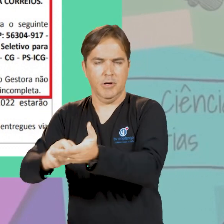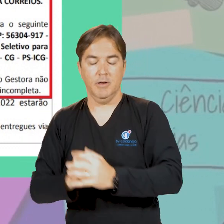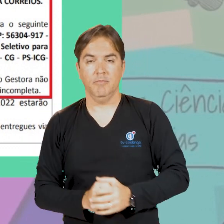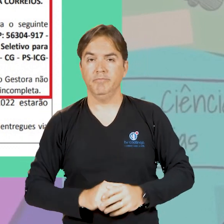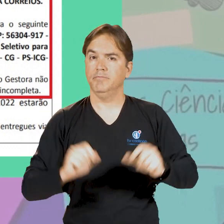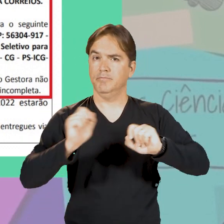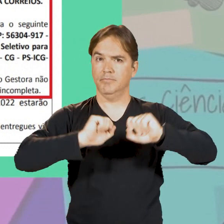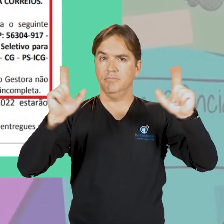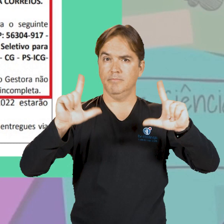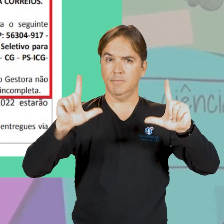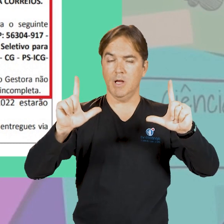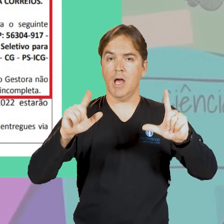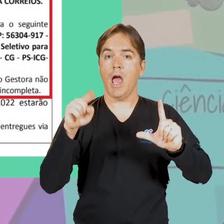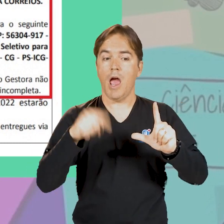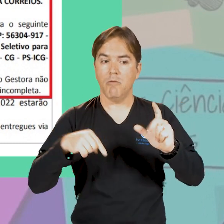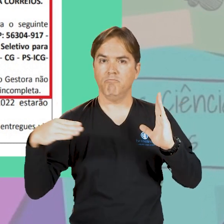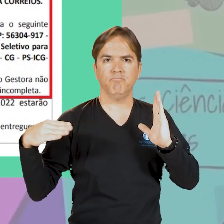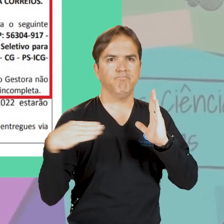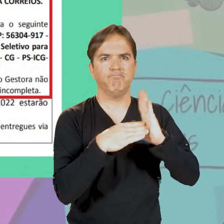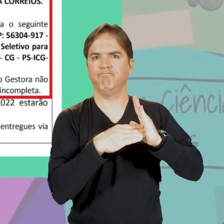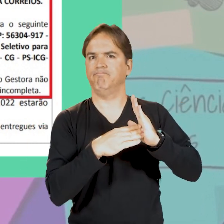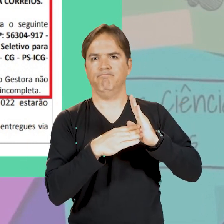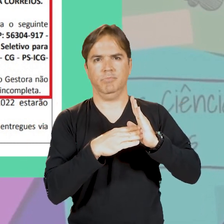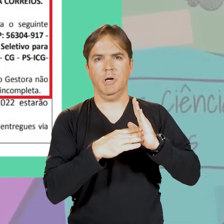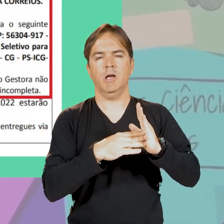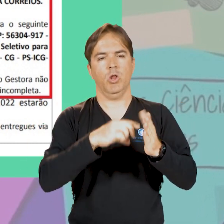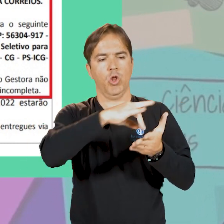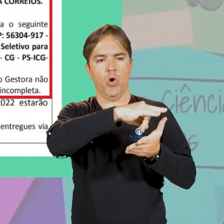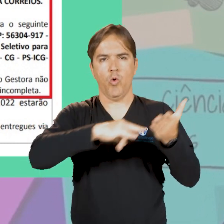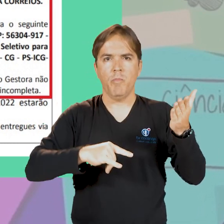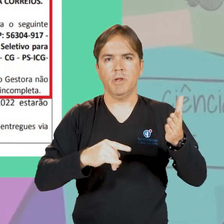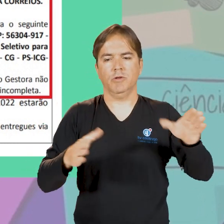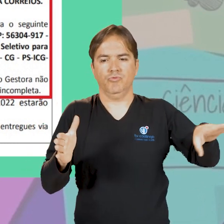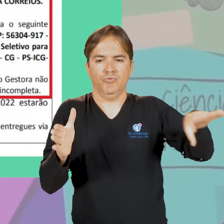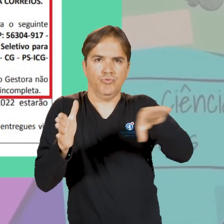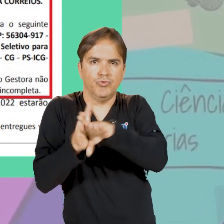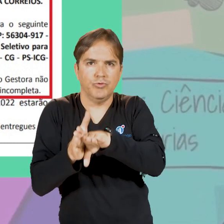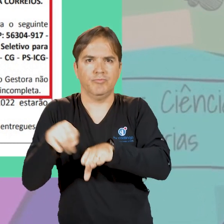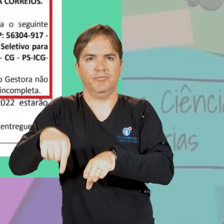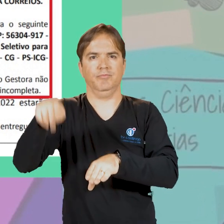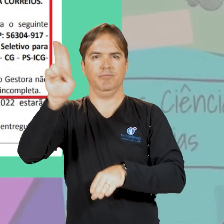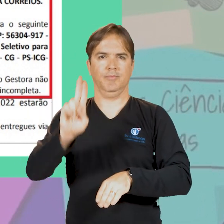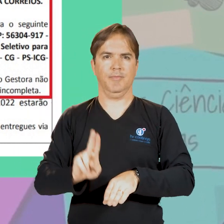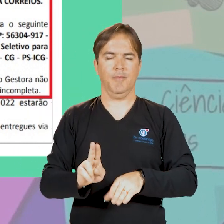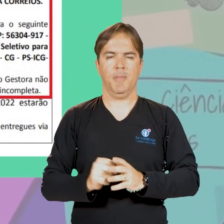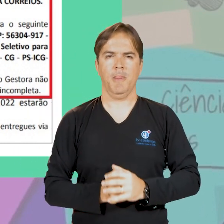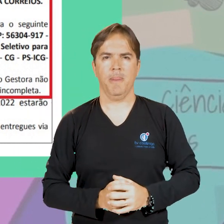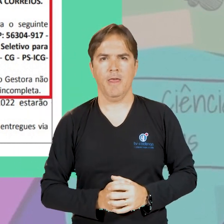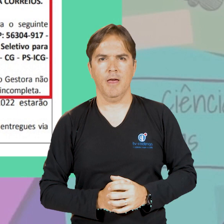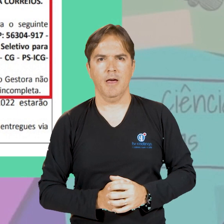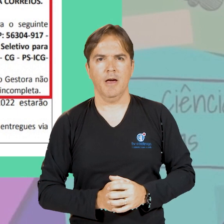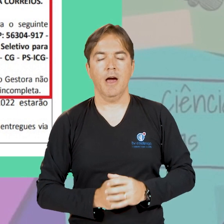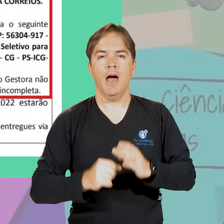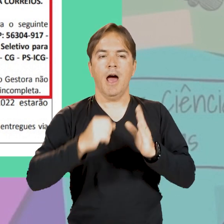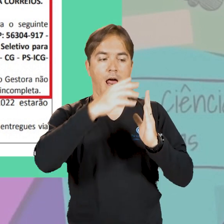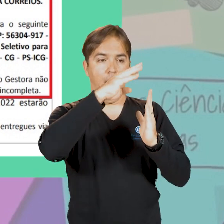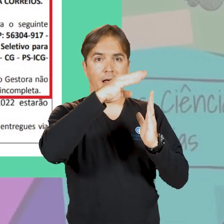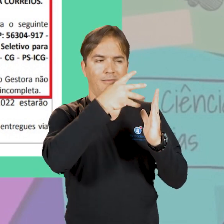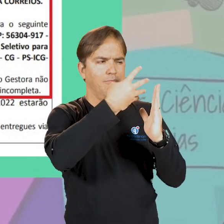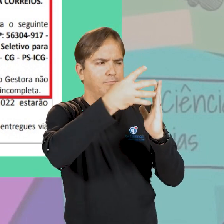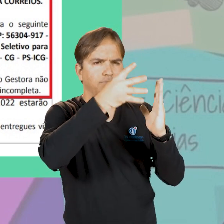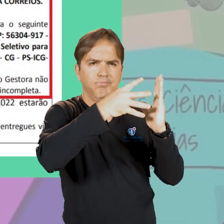atenção Esse é o prazo final para que a documentação chegue na universidade a lista com os aprovados